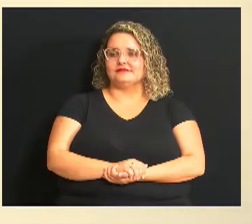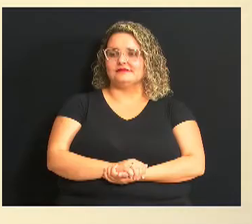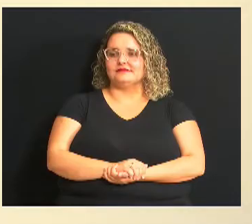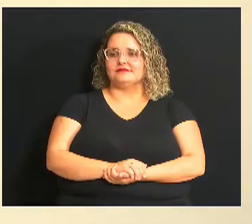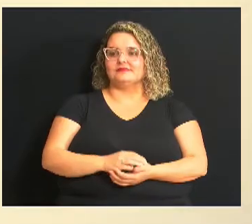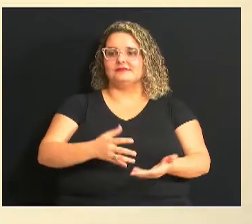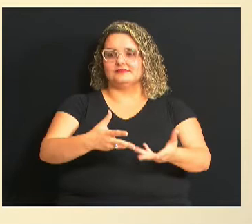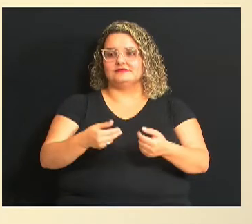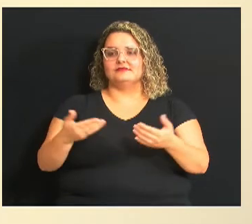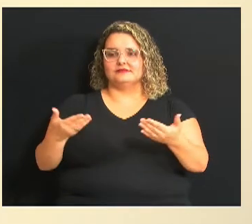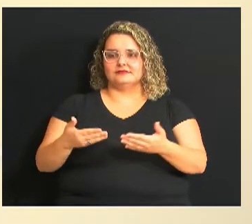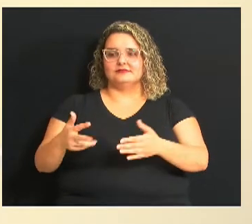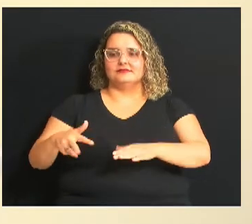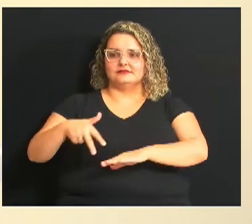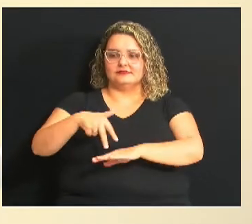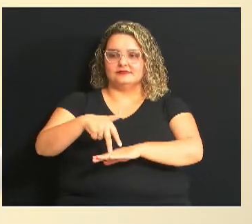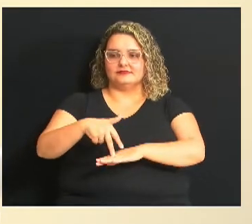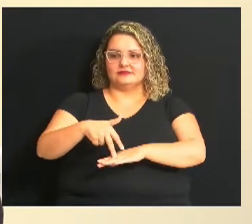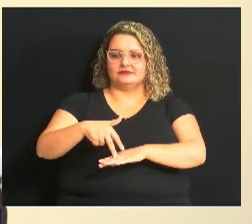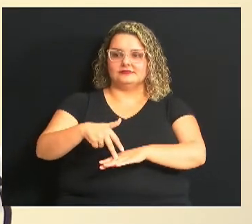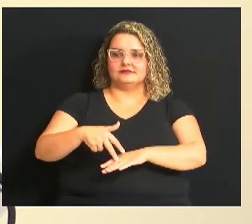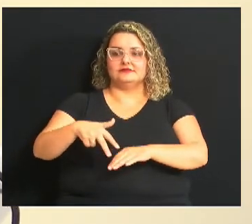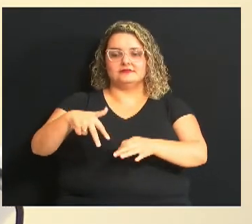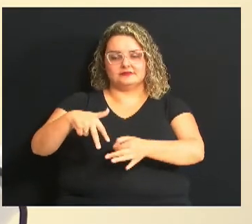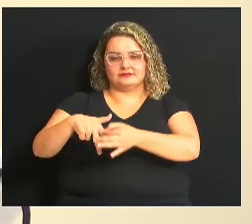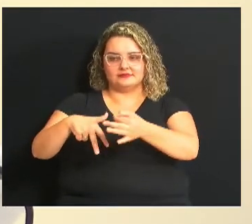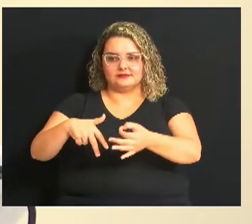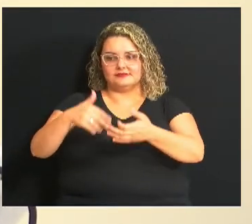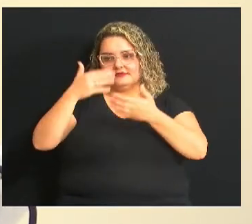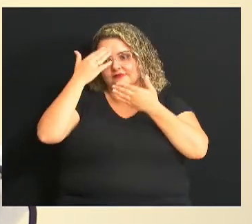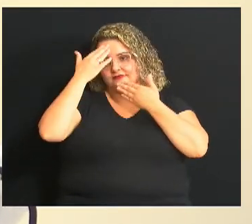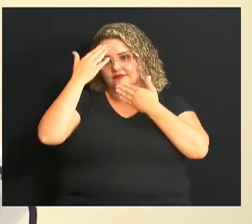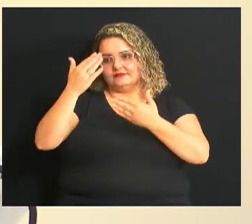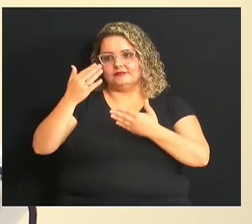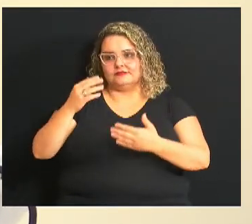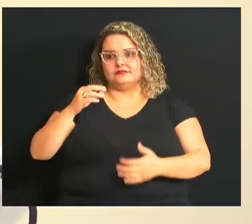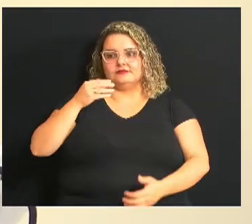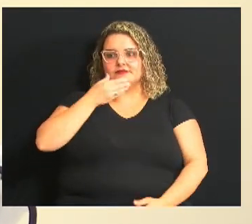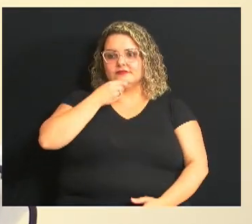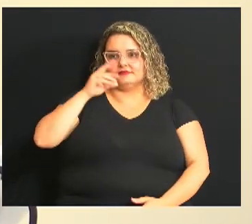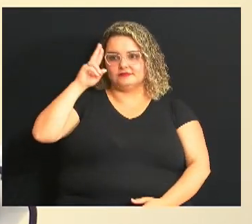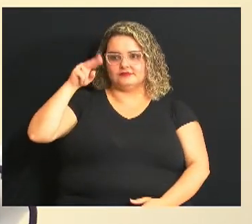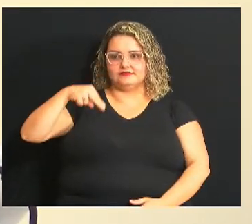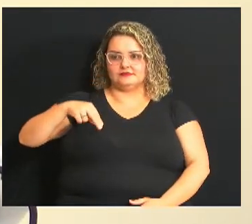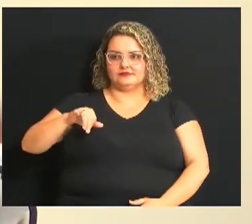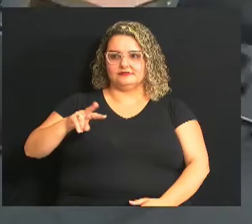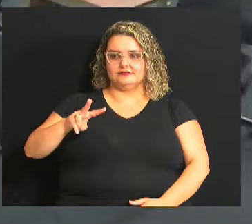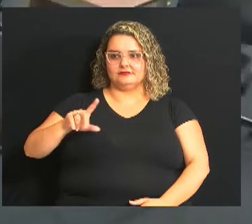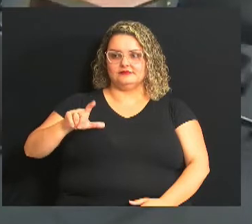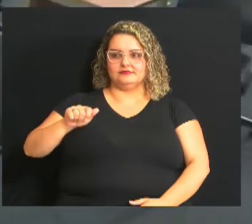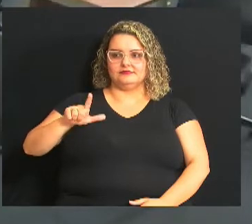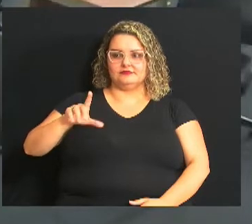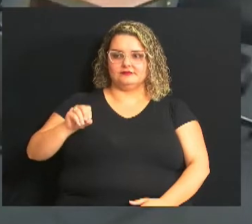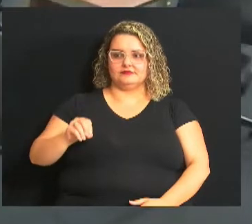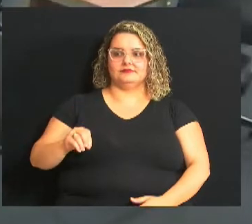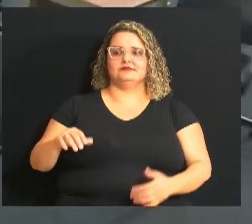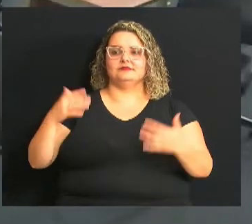Convidamos agora a tribuna para seu discurso de agradecimento, o senhor Nivaldo Vicente.